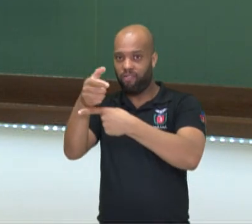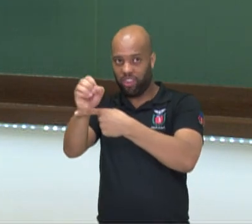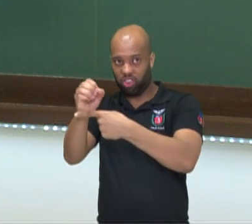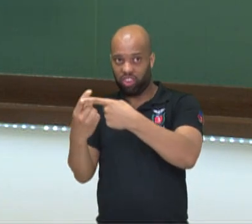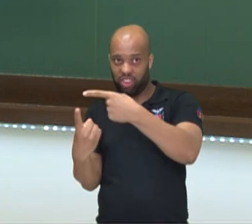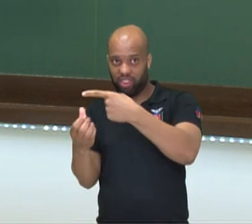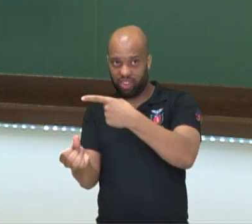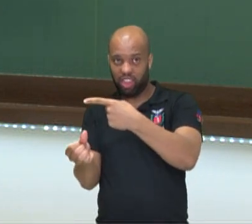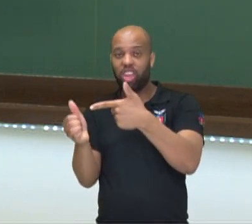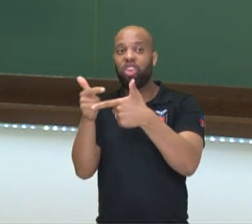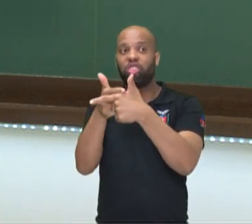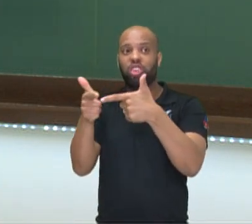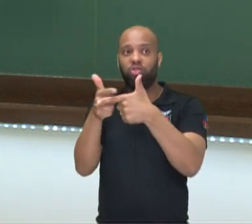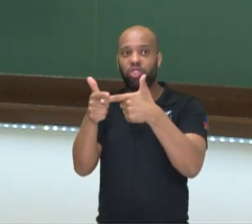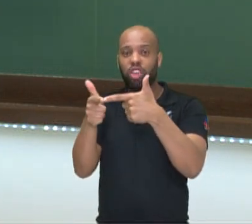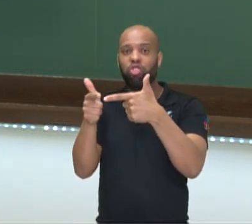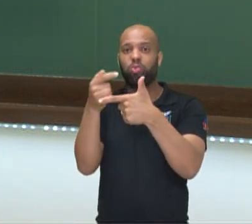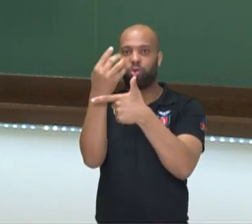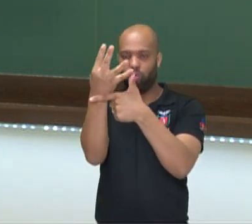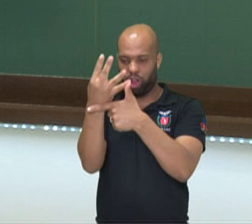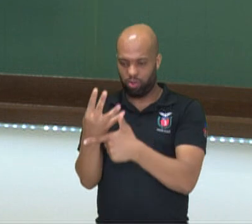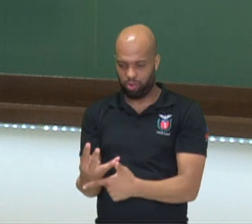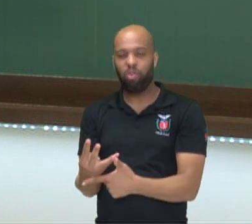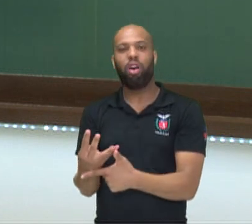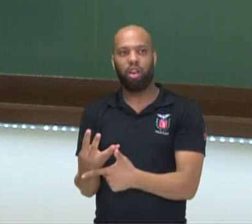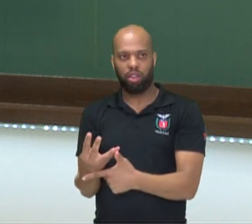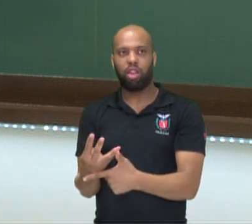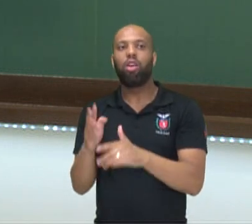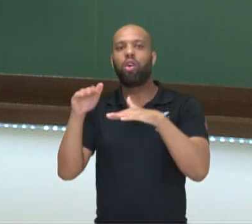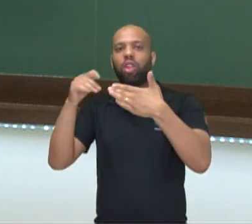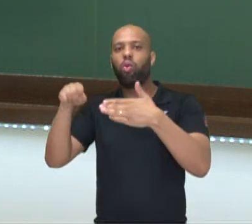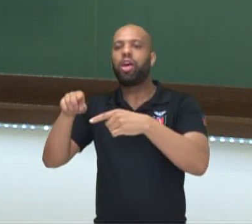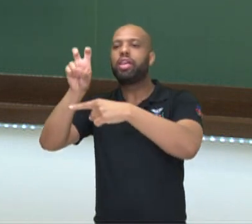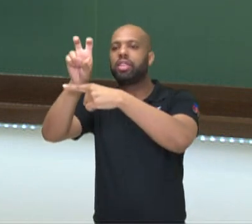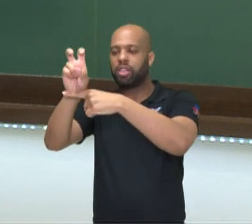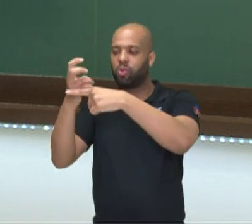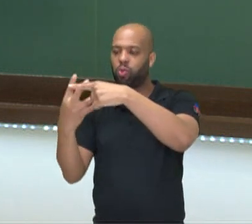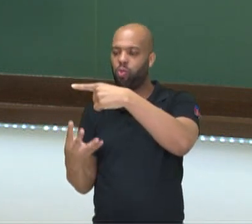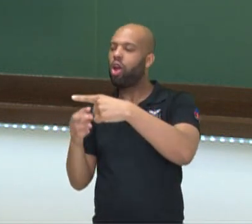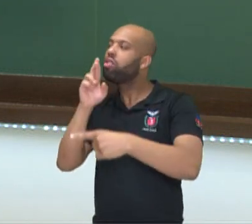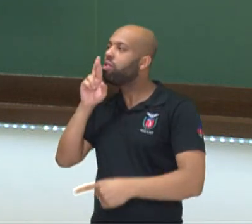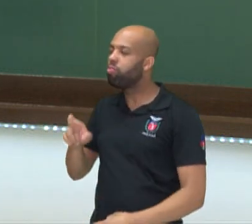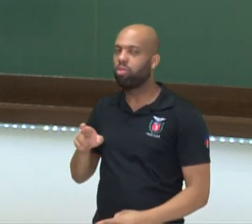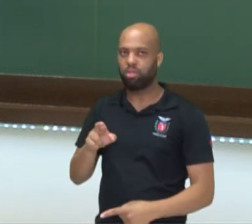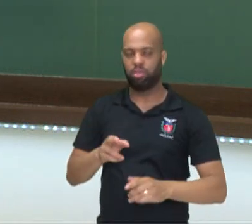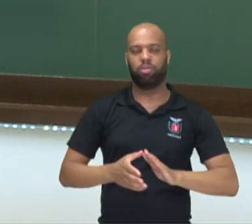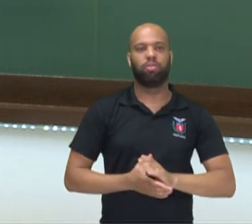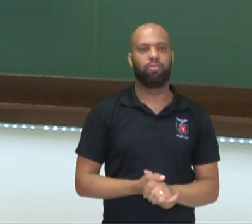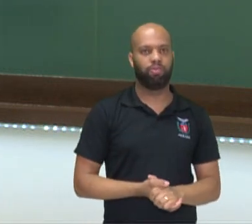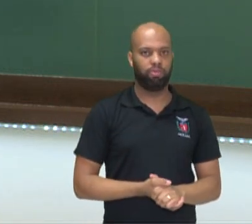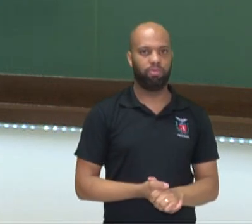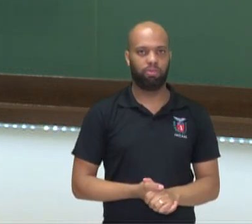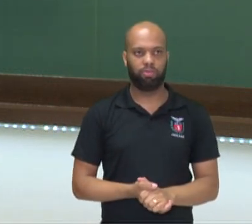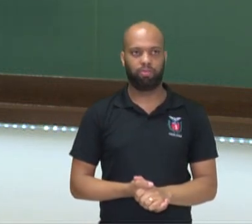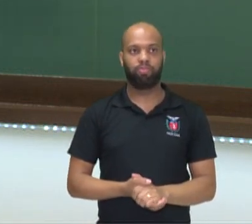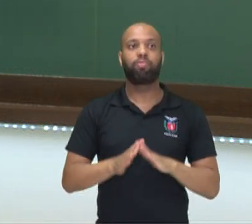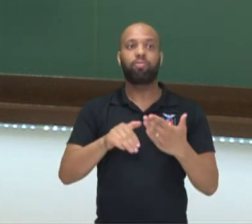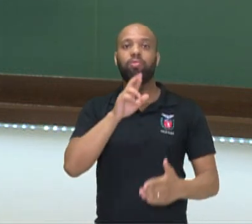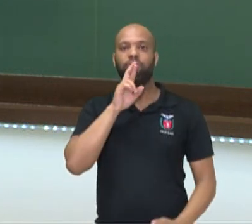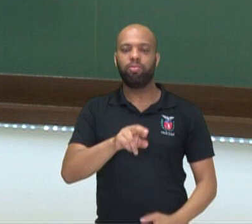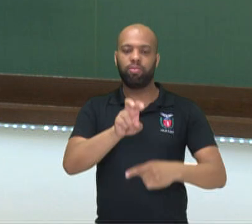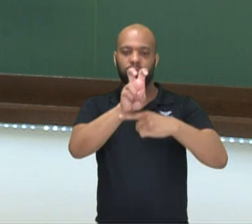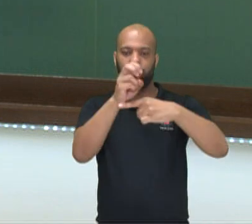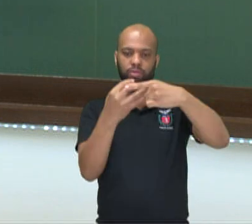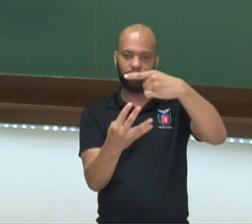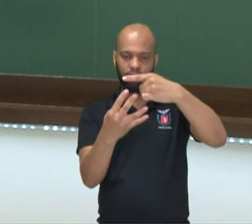todas as etapas que eu realizei. Então, primeiro eu fiz as potências, depois eu fiz essa multiplicação, por último eu fiz essa soma. Beleza? Então, a minha resposta